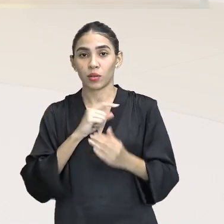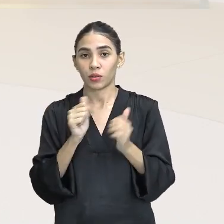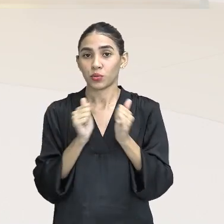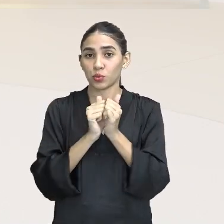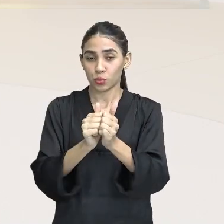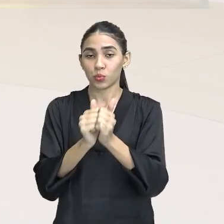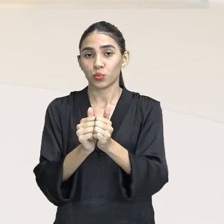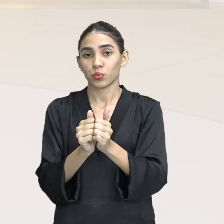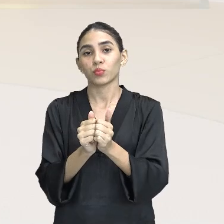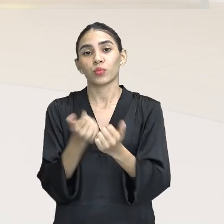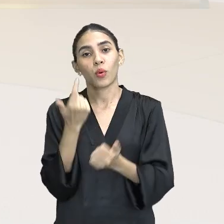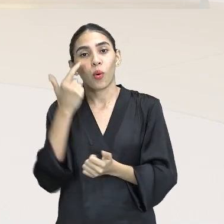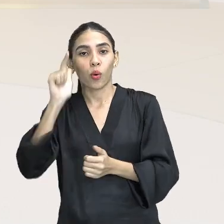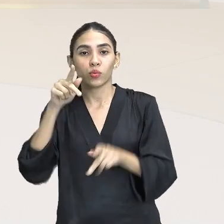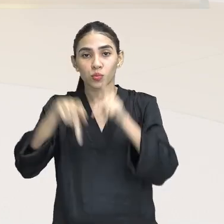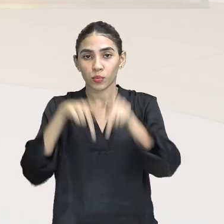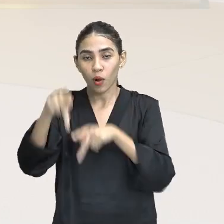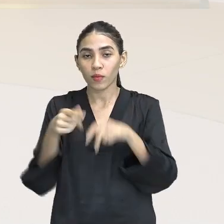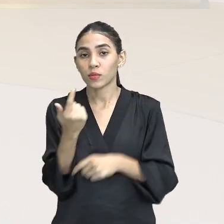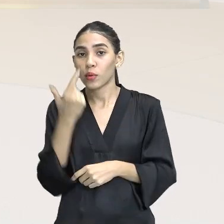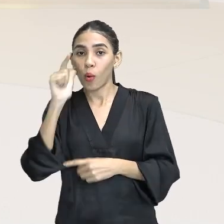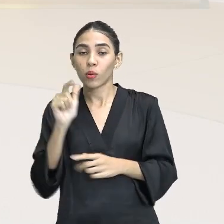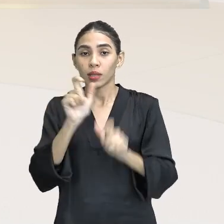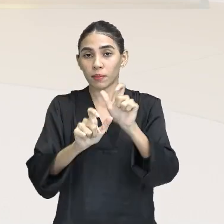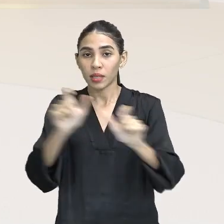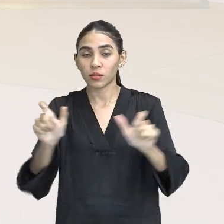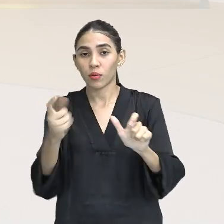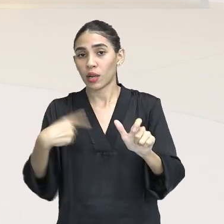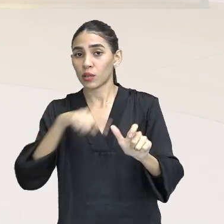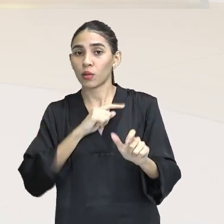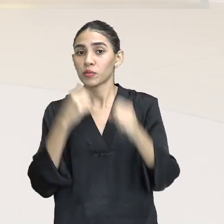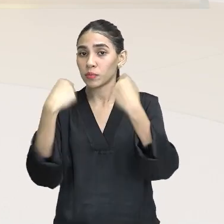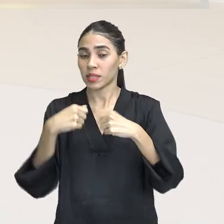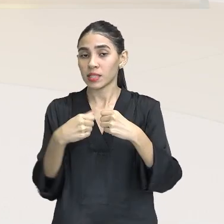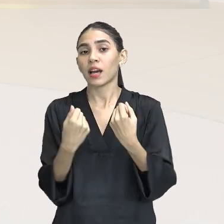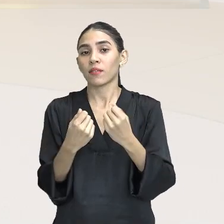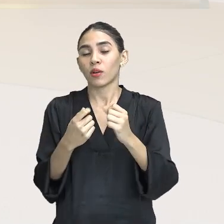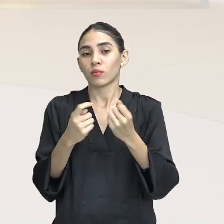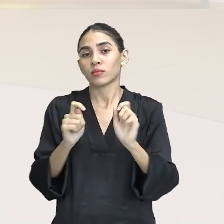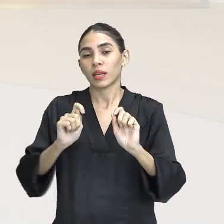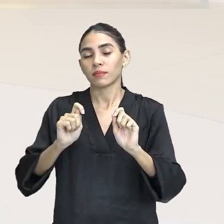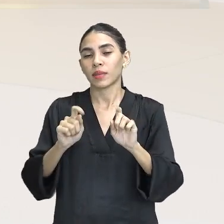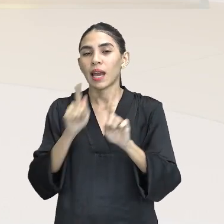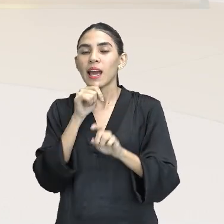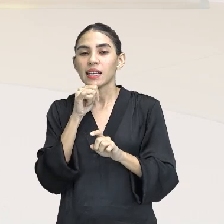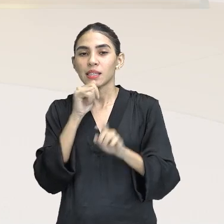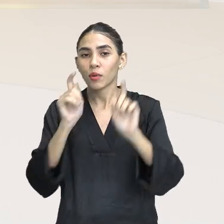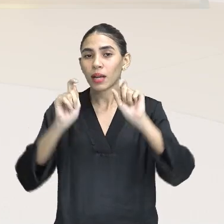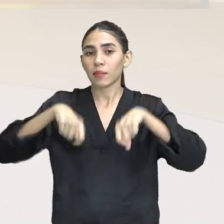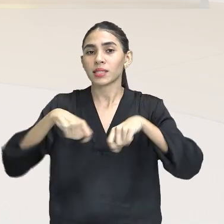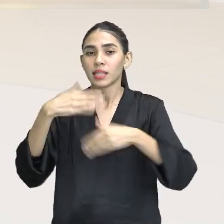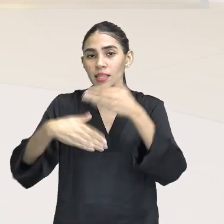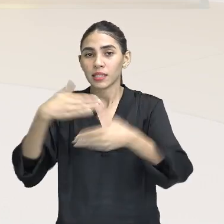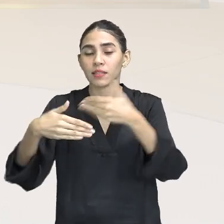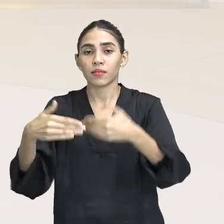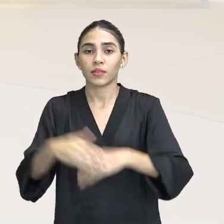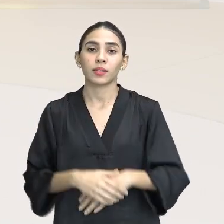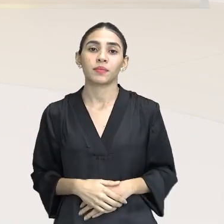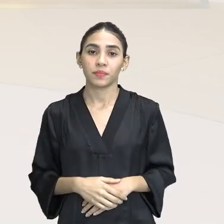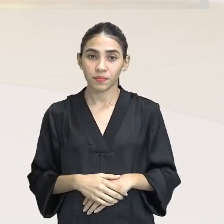com outros povos, com outras pessoas, e precisávamos desenvolver essa capacidade. E ao longo da história aconteceu isso, né,